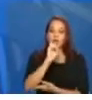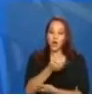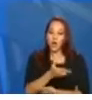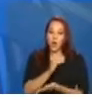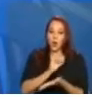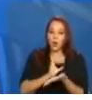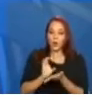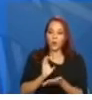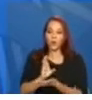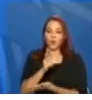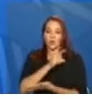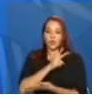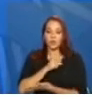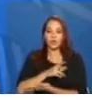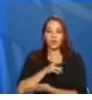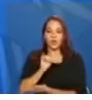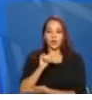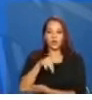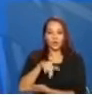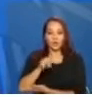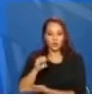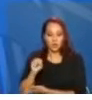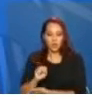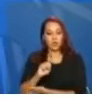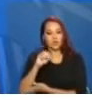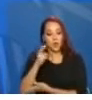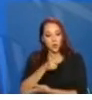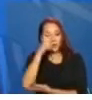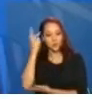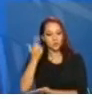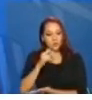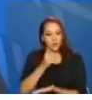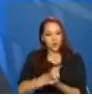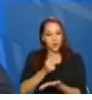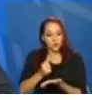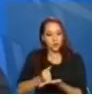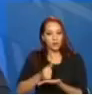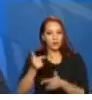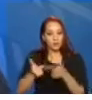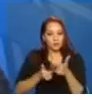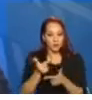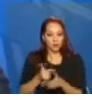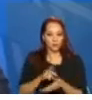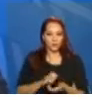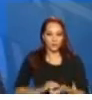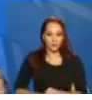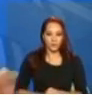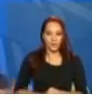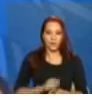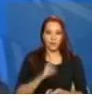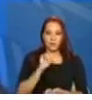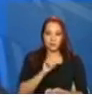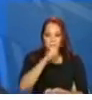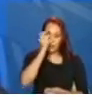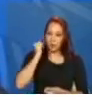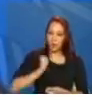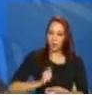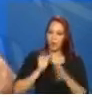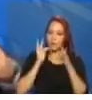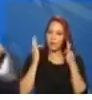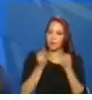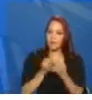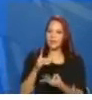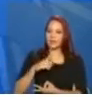contribuinte individual do INSS, ou informal. Quem está no Bolsa Família